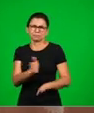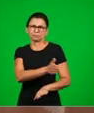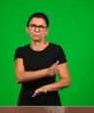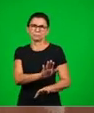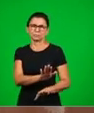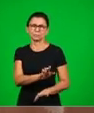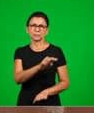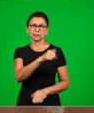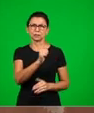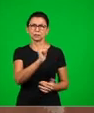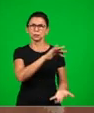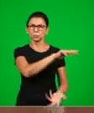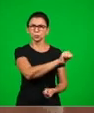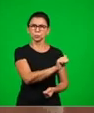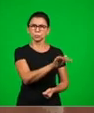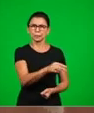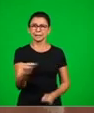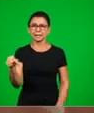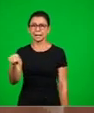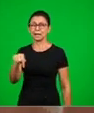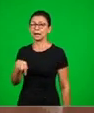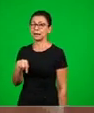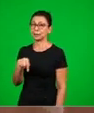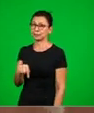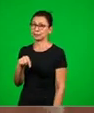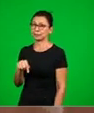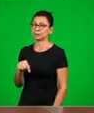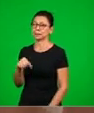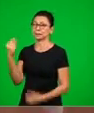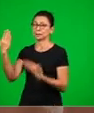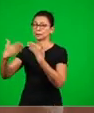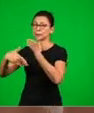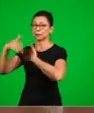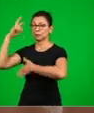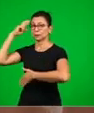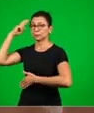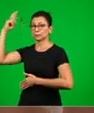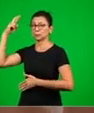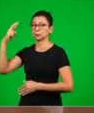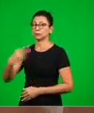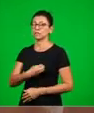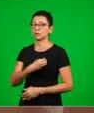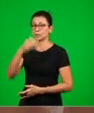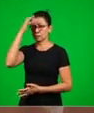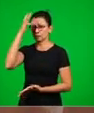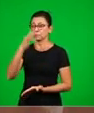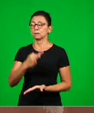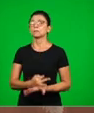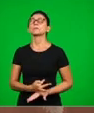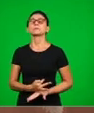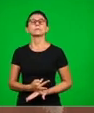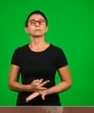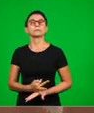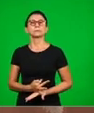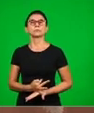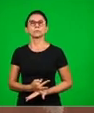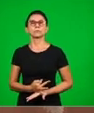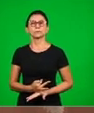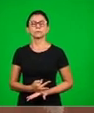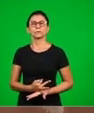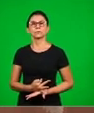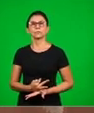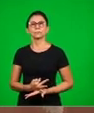aqui também, mas no outro sentido, um Evangelho vivido de fé, onde a fé se